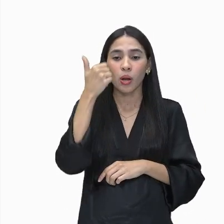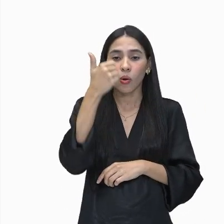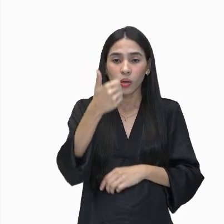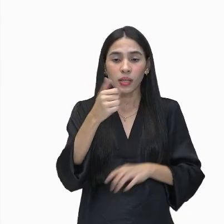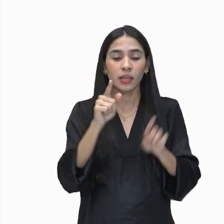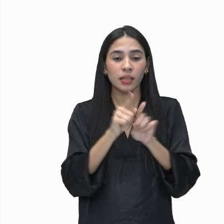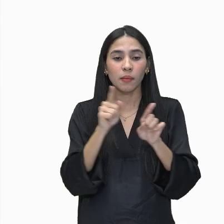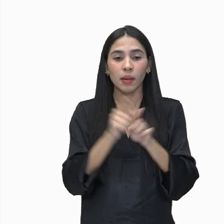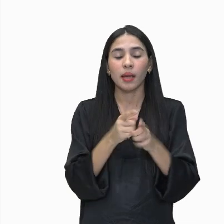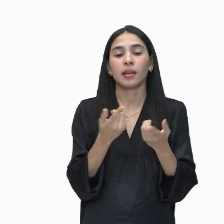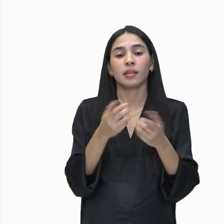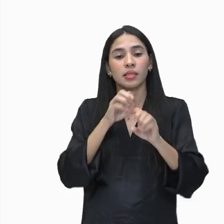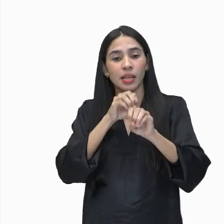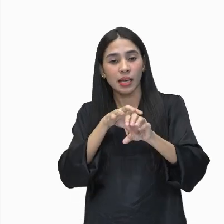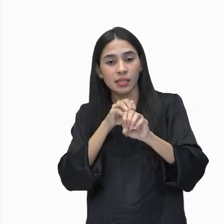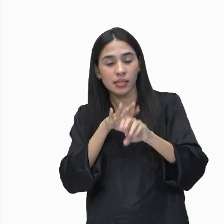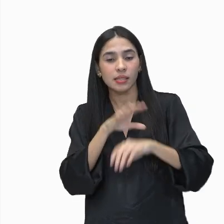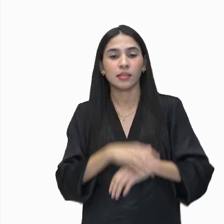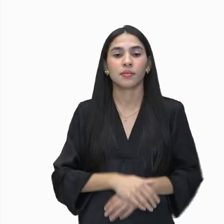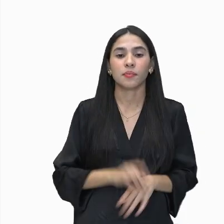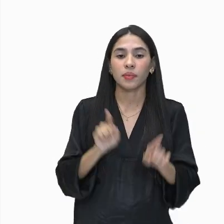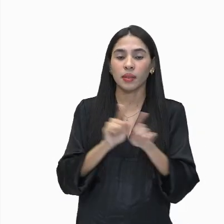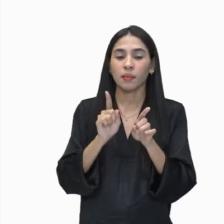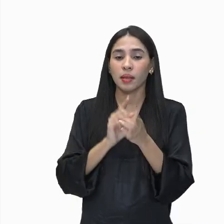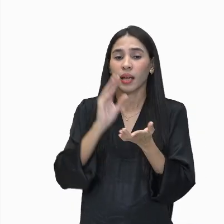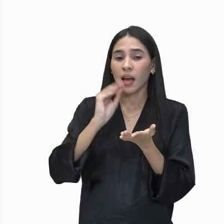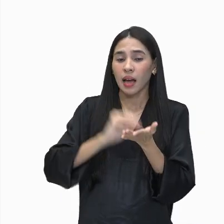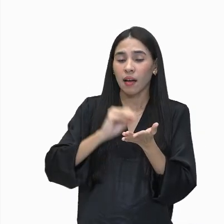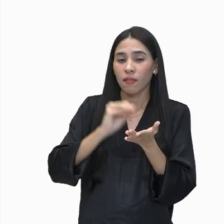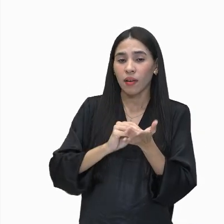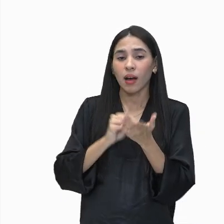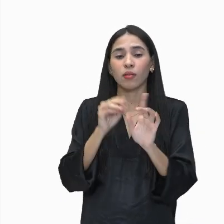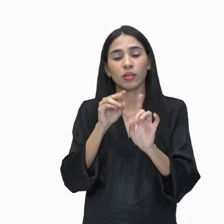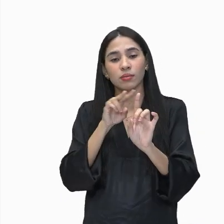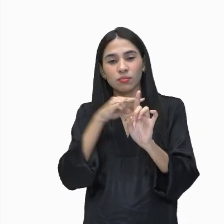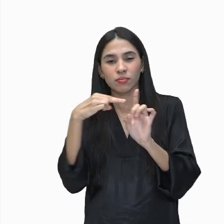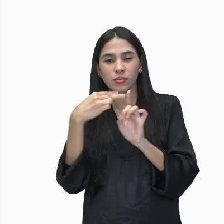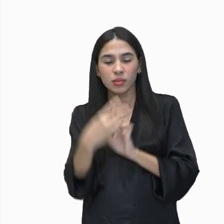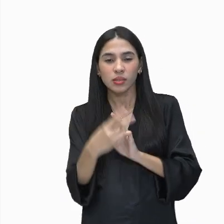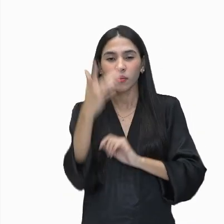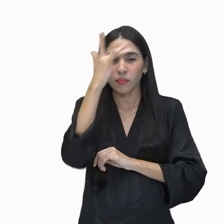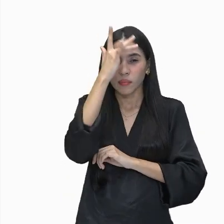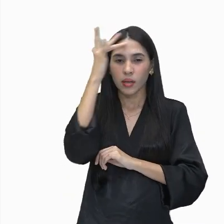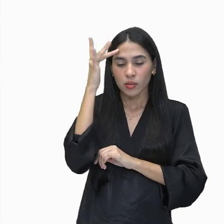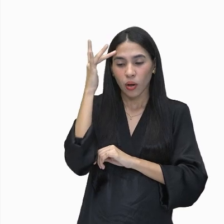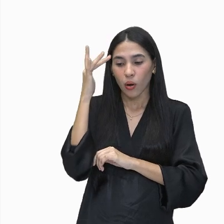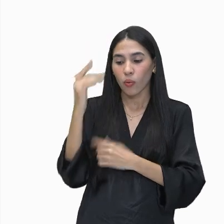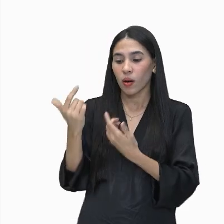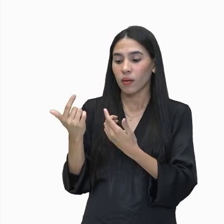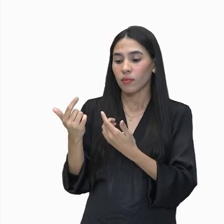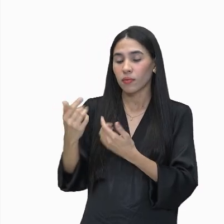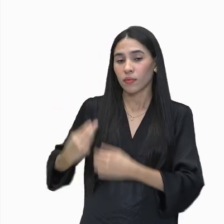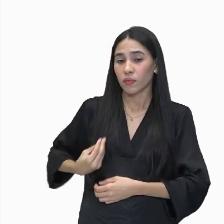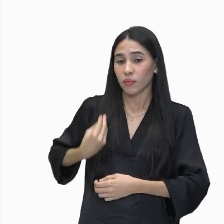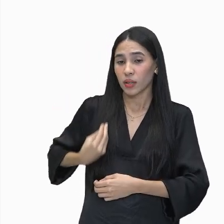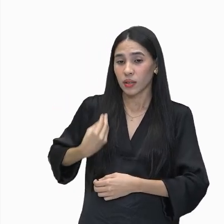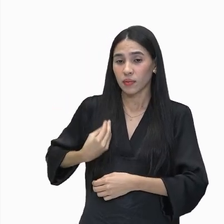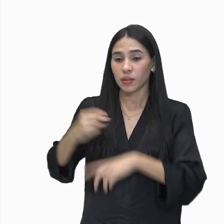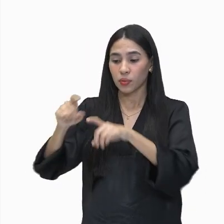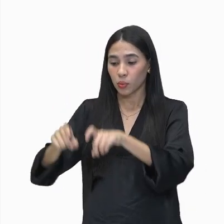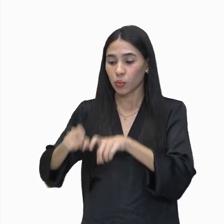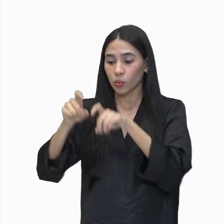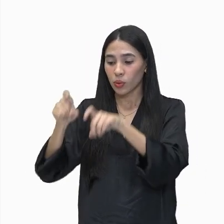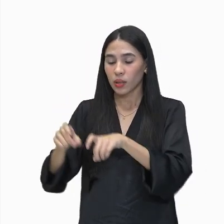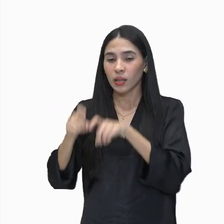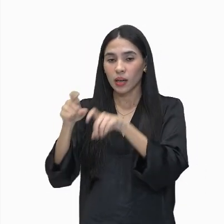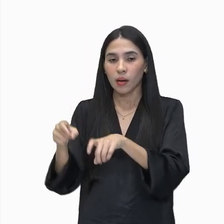à educação, né, a falta de perspectiva também para os trabalhadores do campo acaba fazendo com que essas